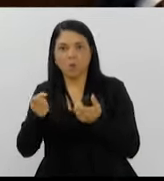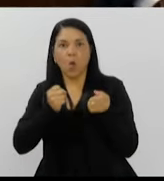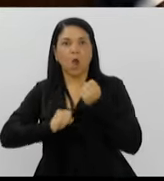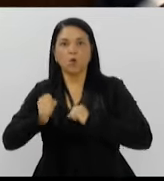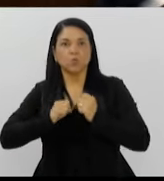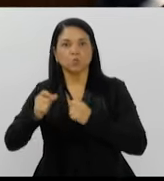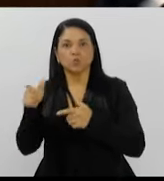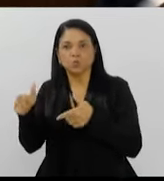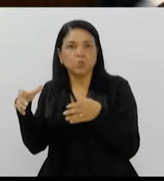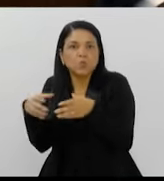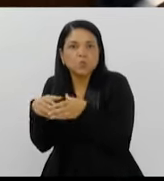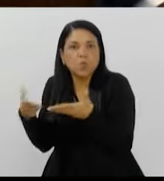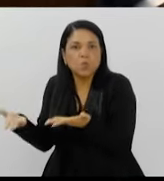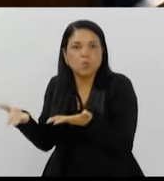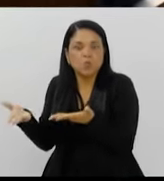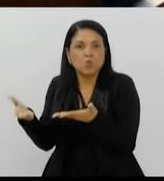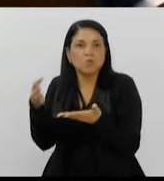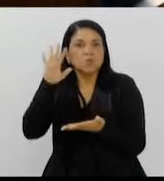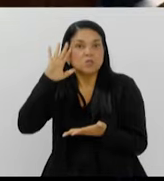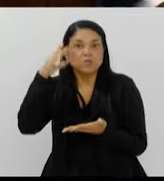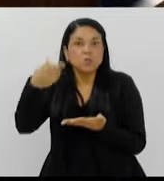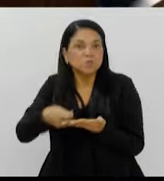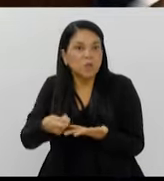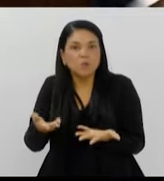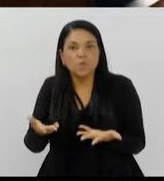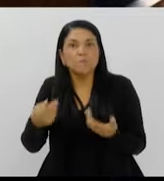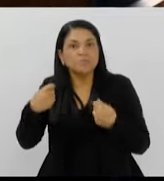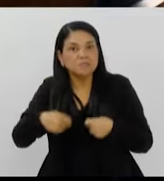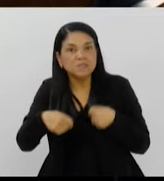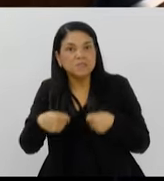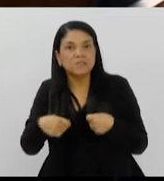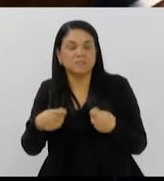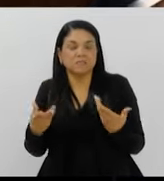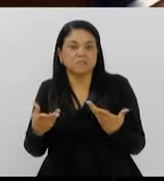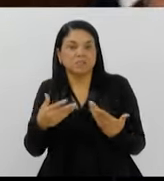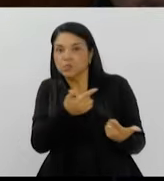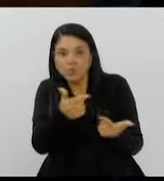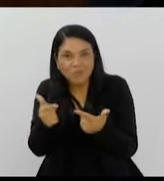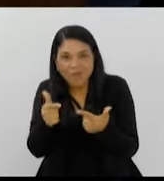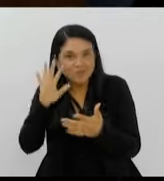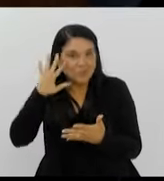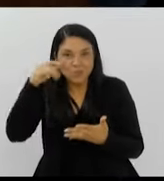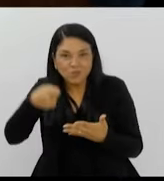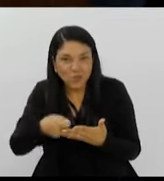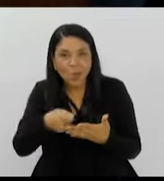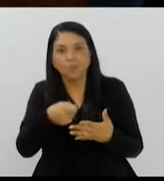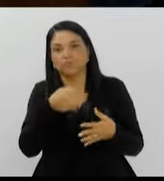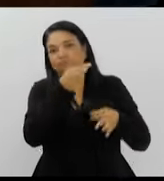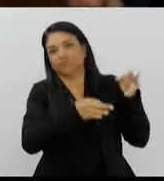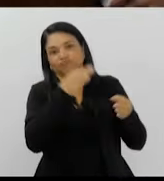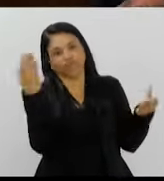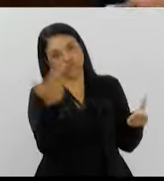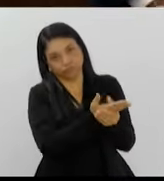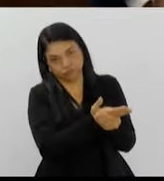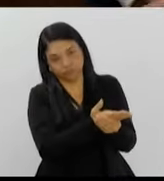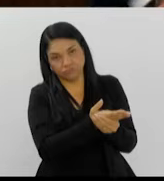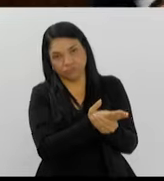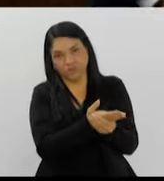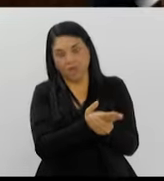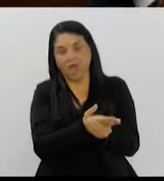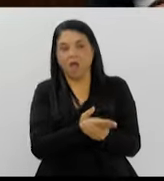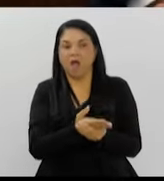tiver solução eles têm que judicializar é direito deles agora não enrola e ele disse